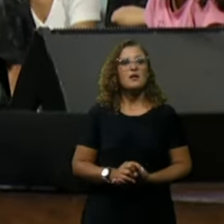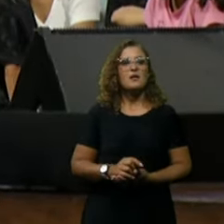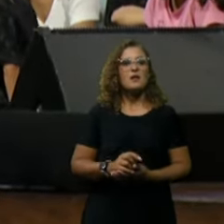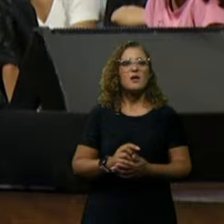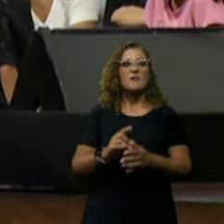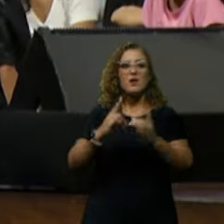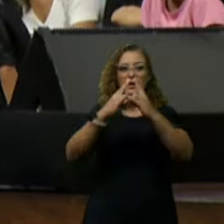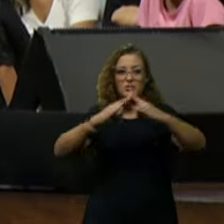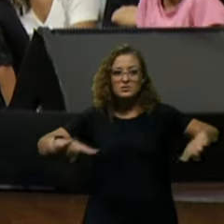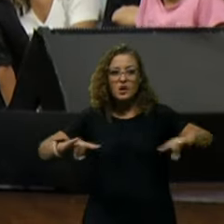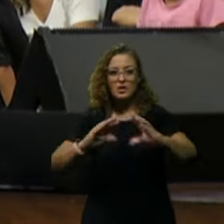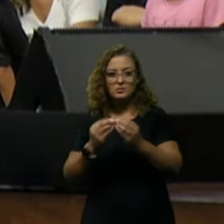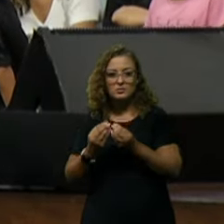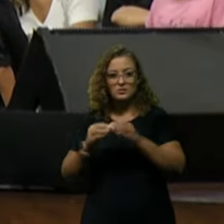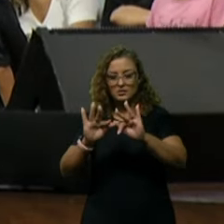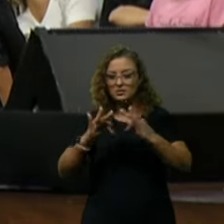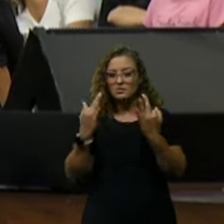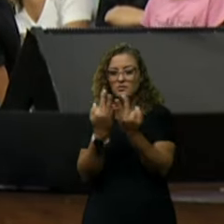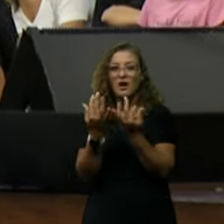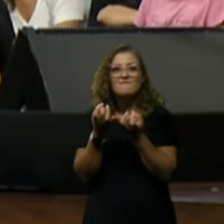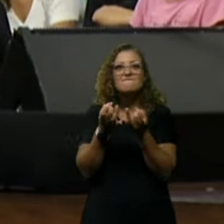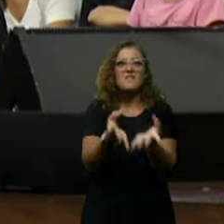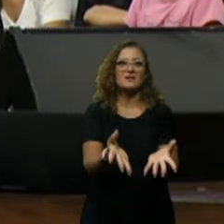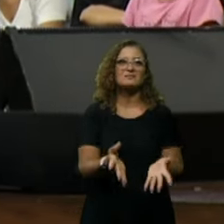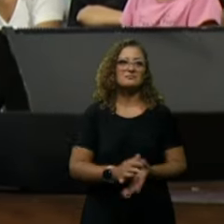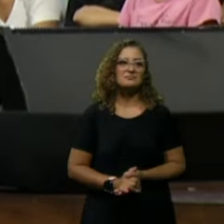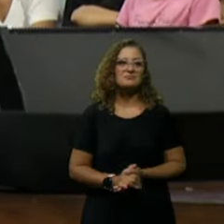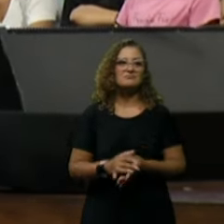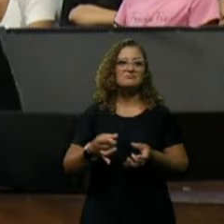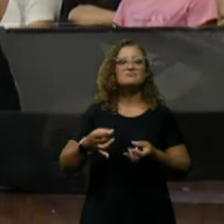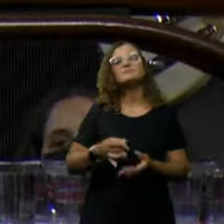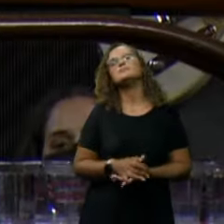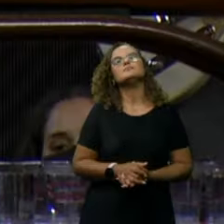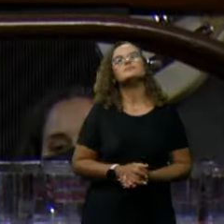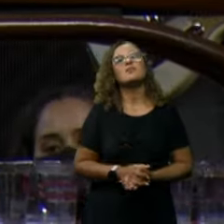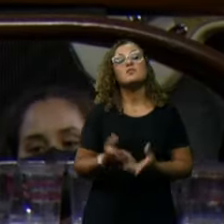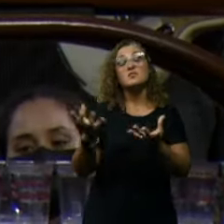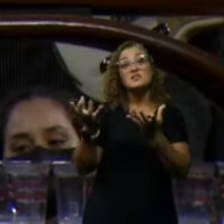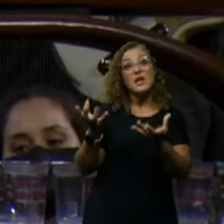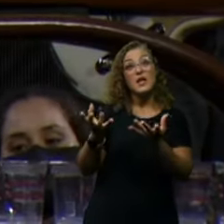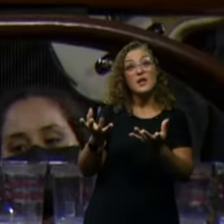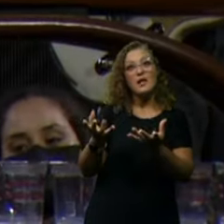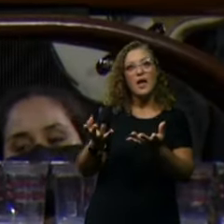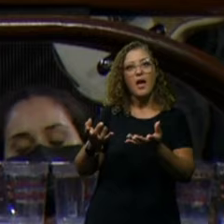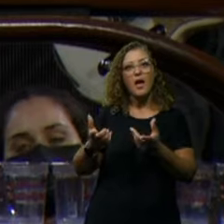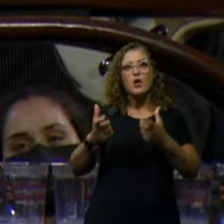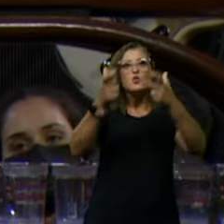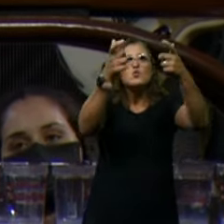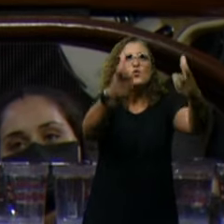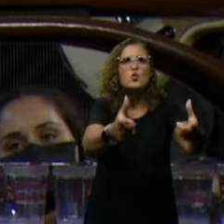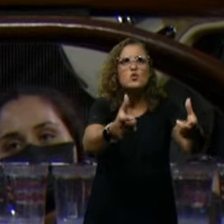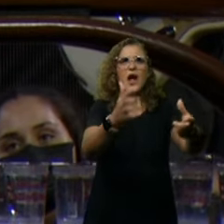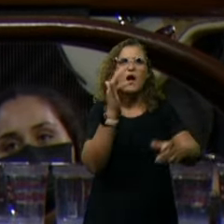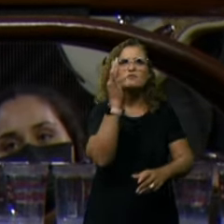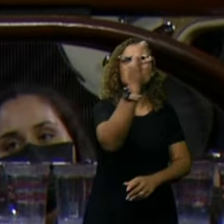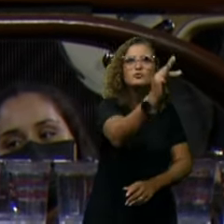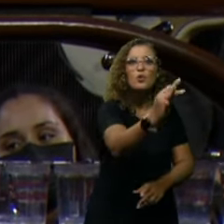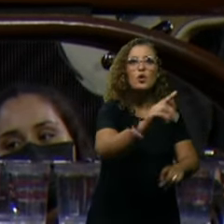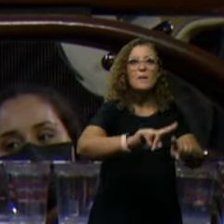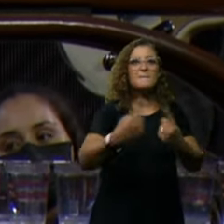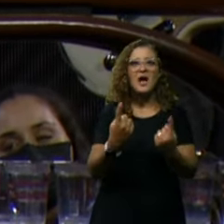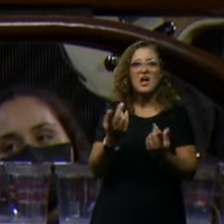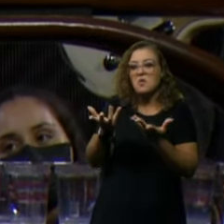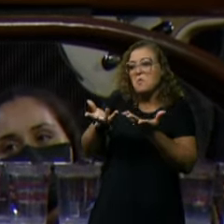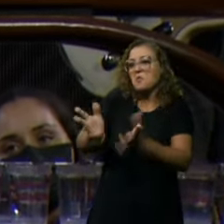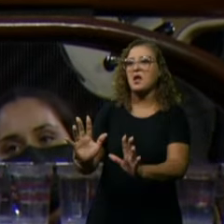porque você ainda não saiu de hoje eu te mandei isso aí você quer a direção mas não quer me dar obediência